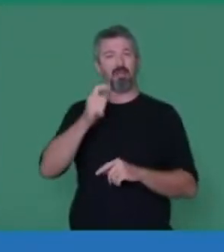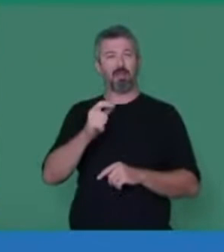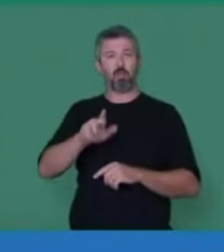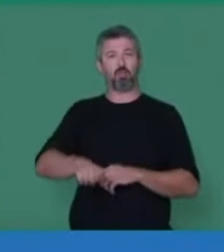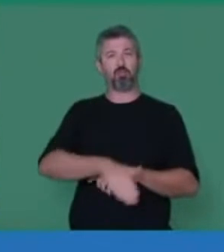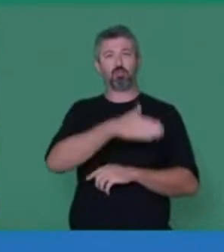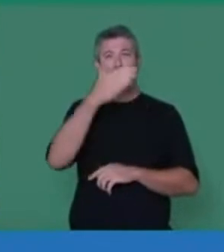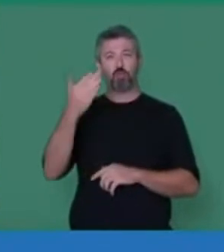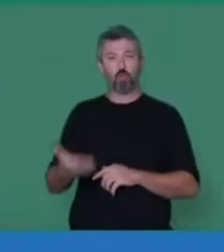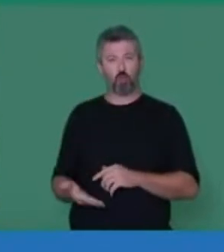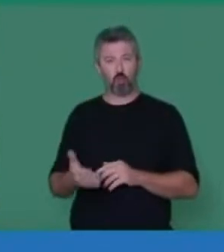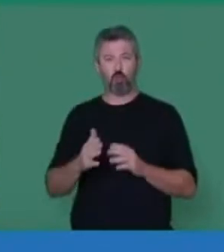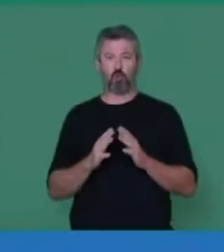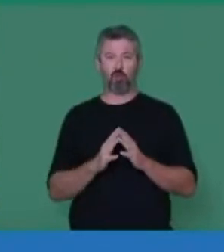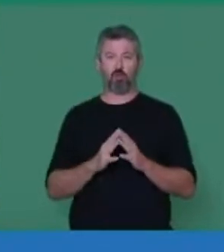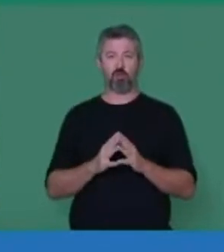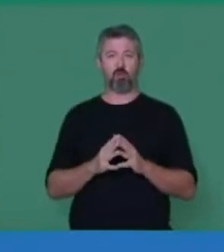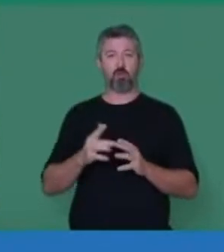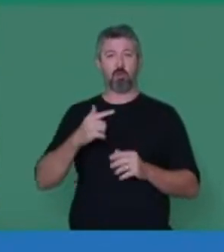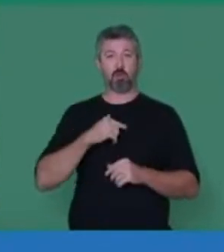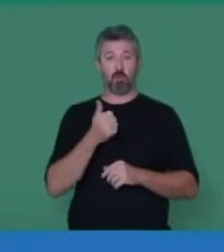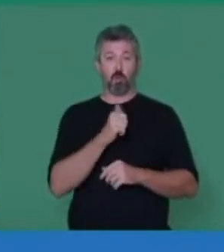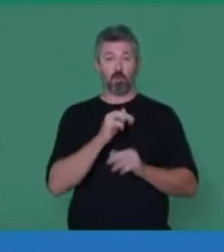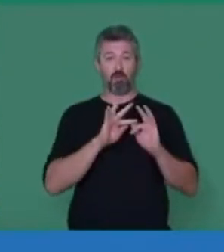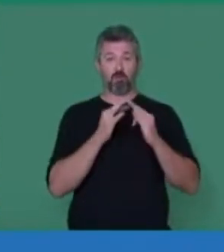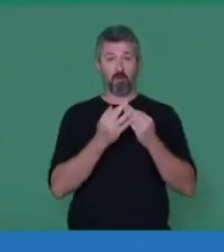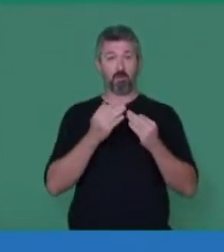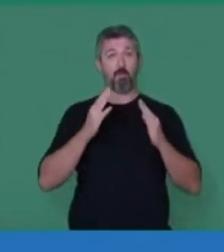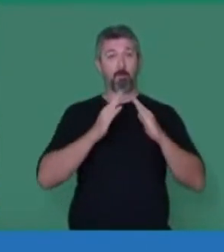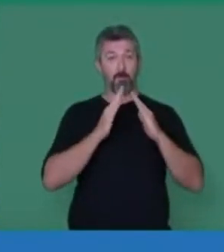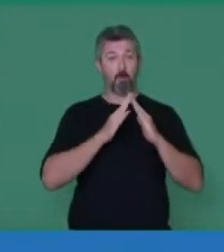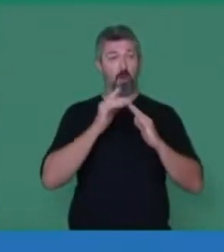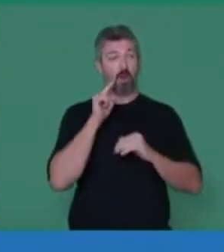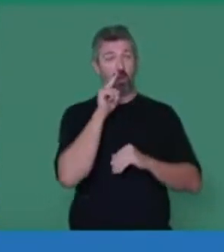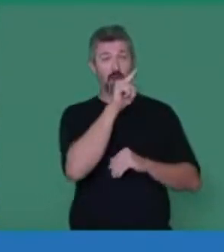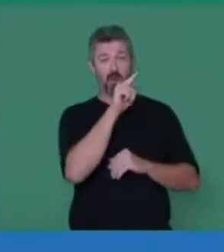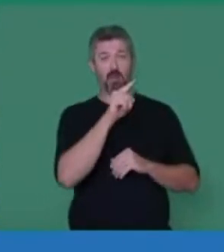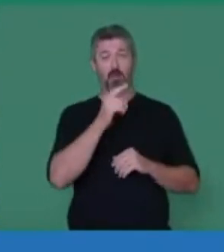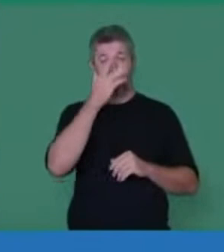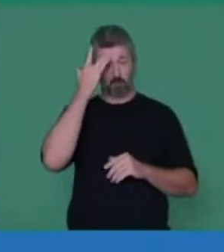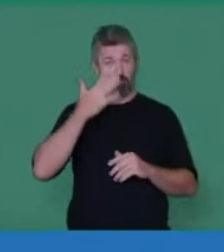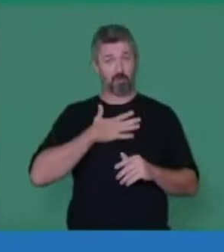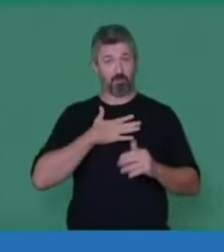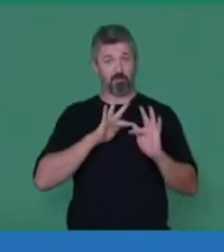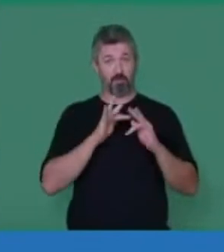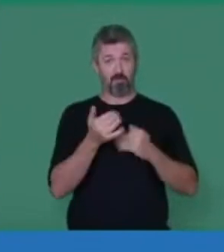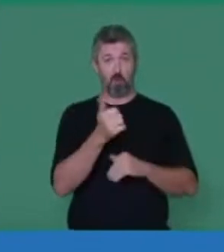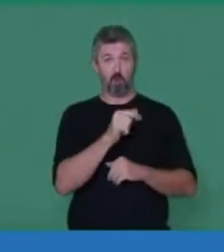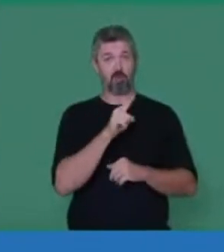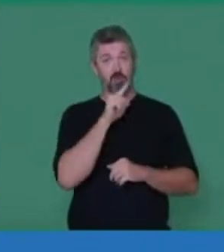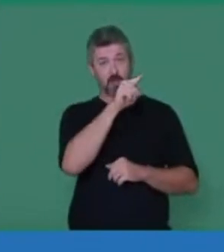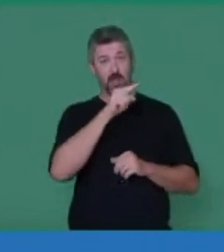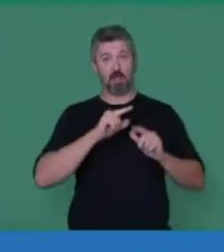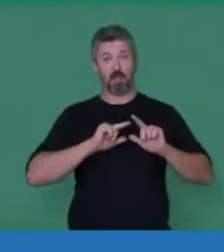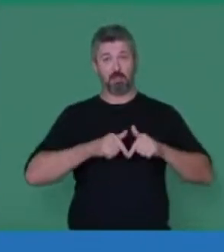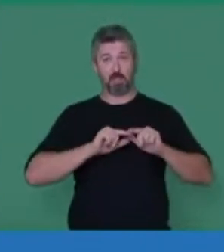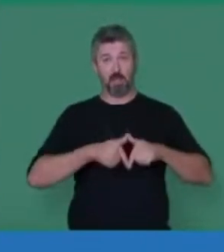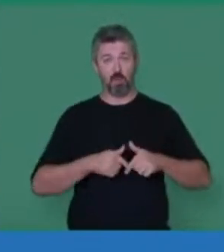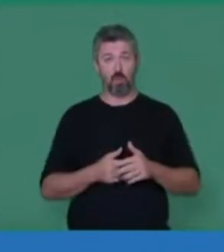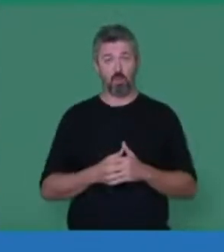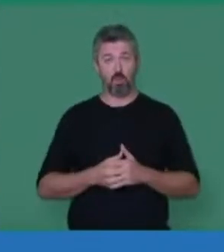de hoje, eu estou com 11 familiares em Israel. 11 familiares, Josiel, meus em